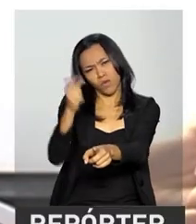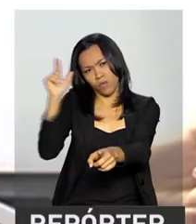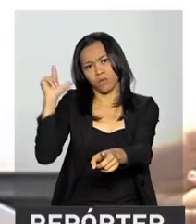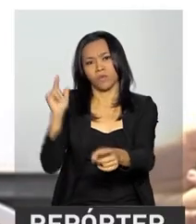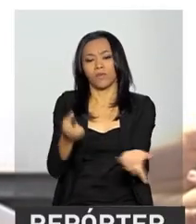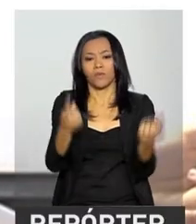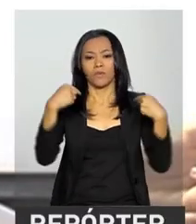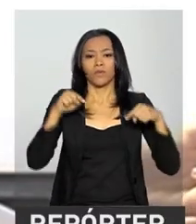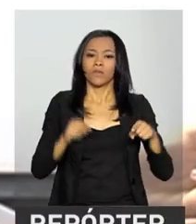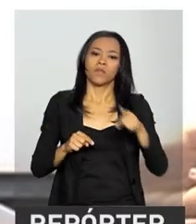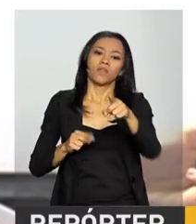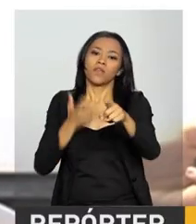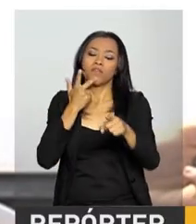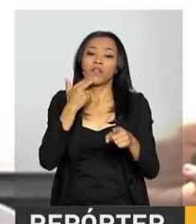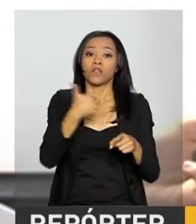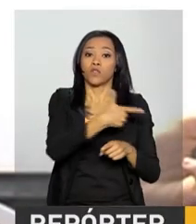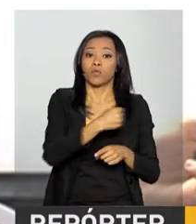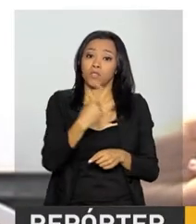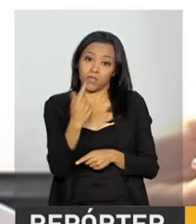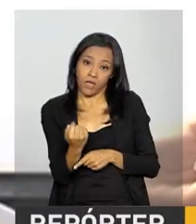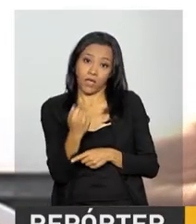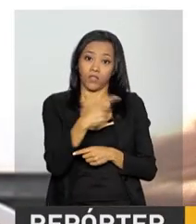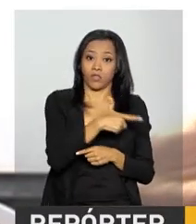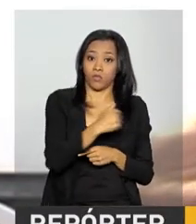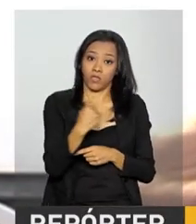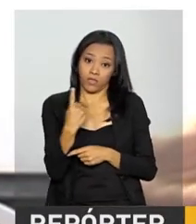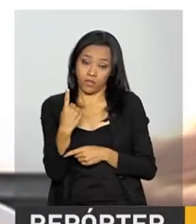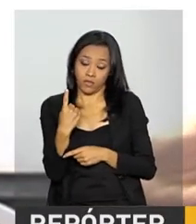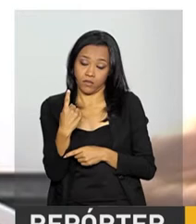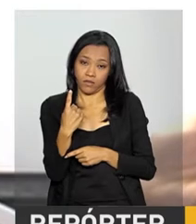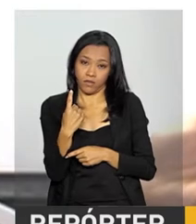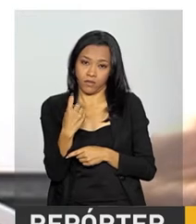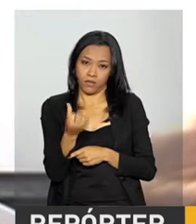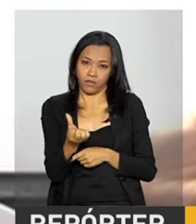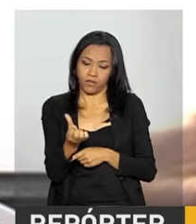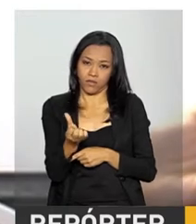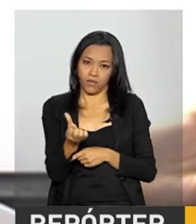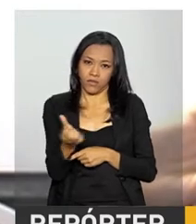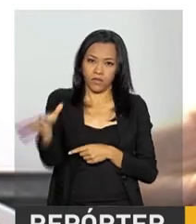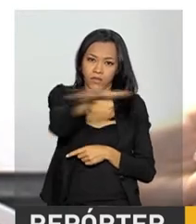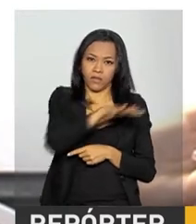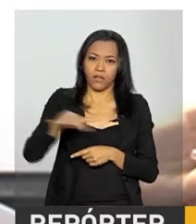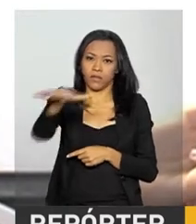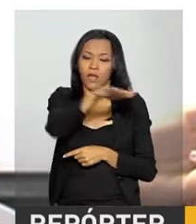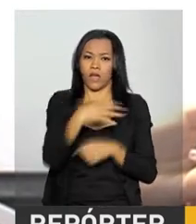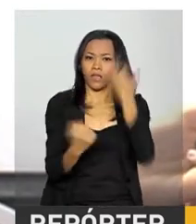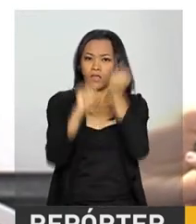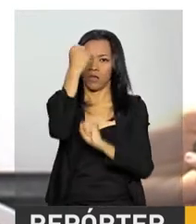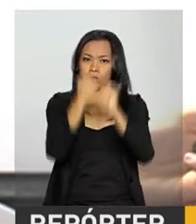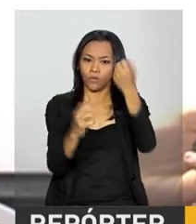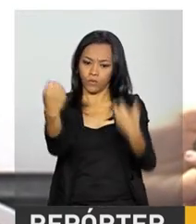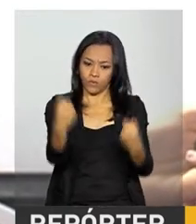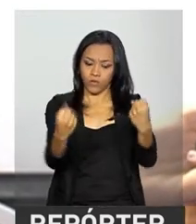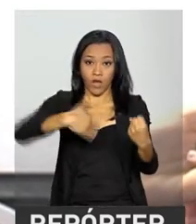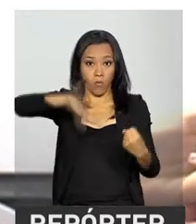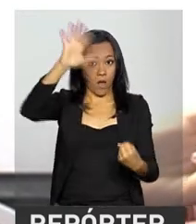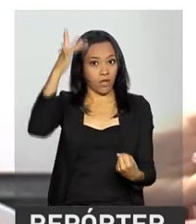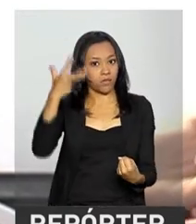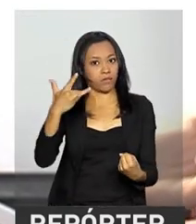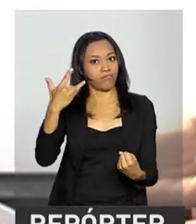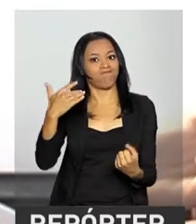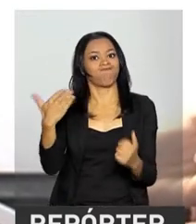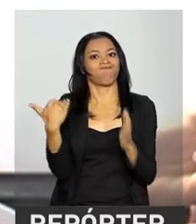o ano de 2017 quanto 2016 o setor de veículos automotores é o que mais se destaca com reflexo